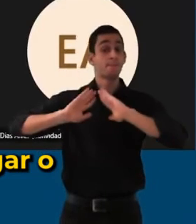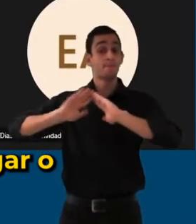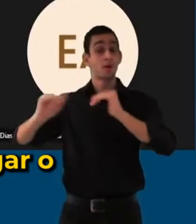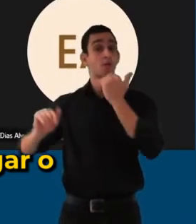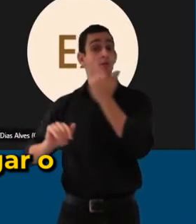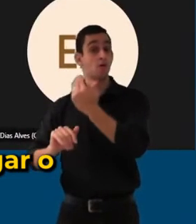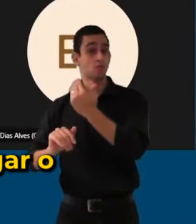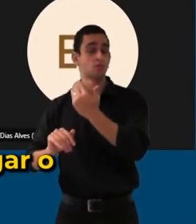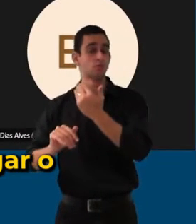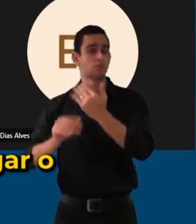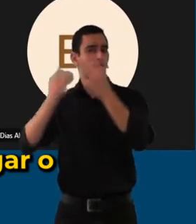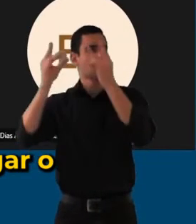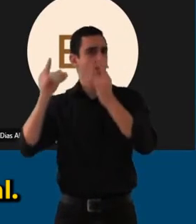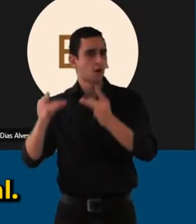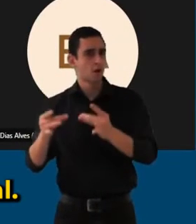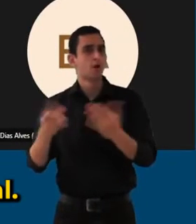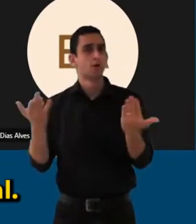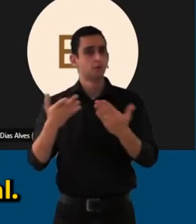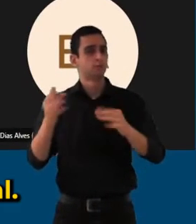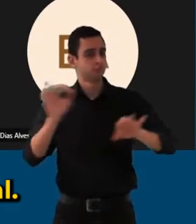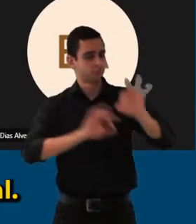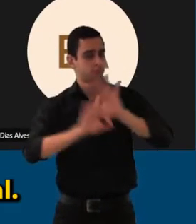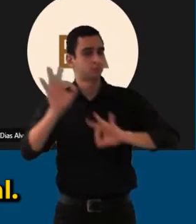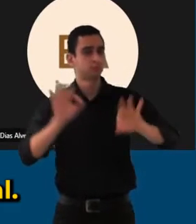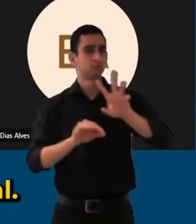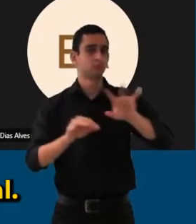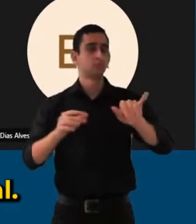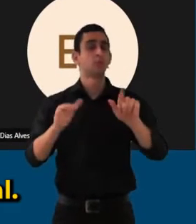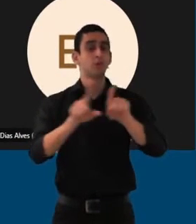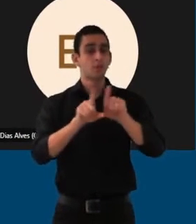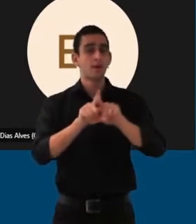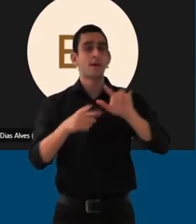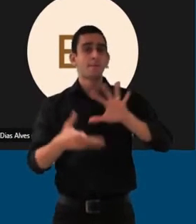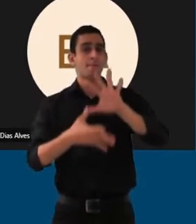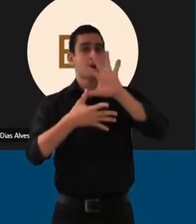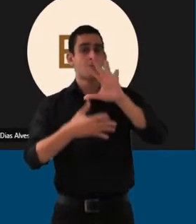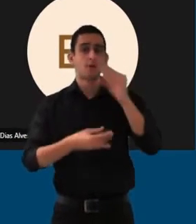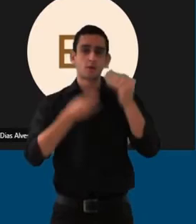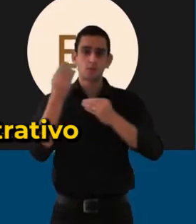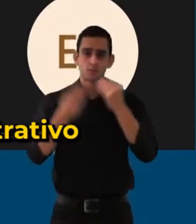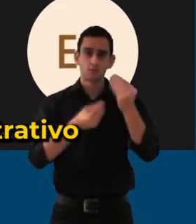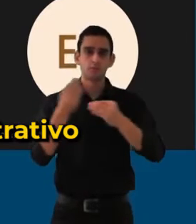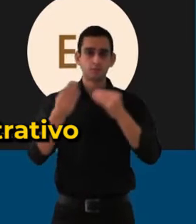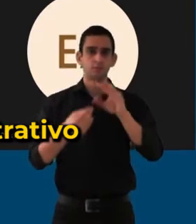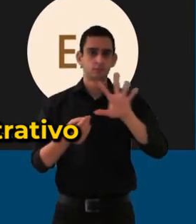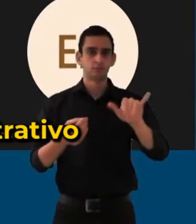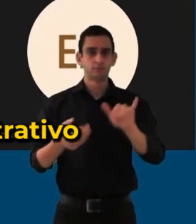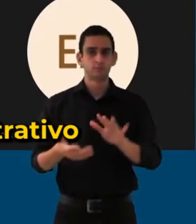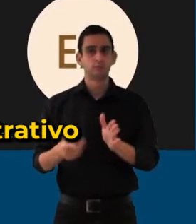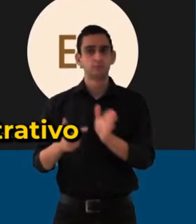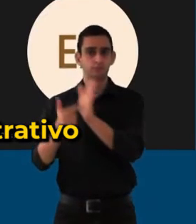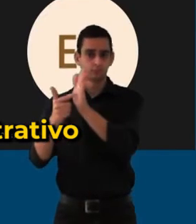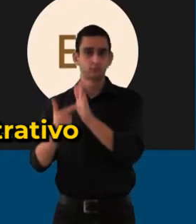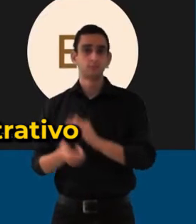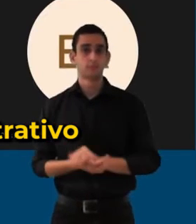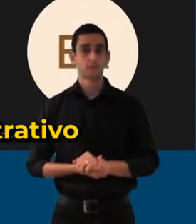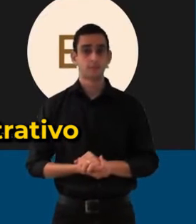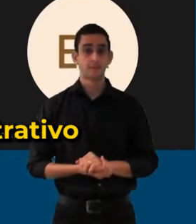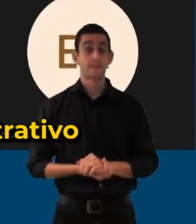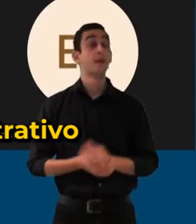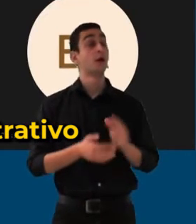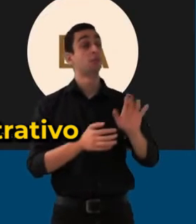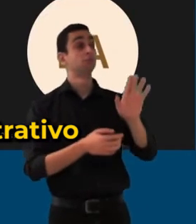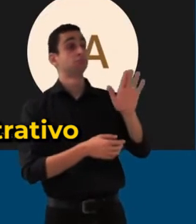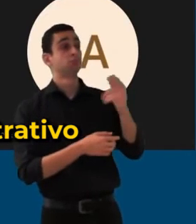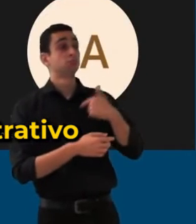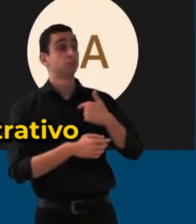gente está elaborando isso para entregar para o IBAM e para deixar claro. Aí, então, esse que é o principal ponto. Então, o problema agora, no